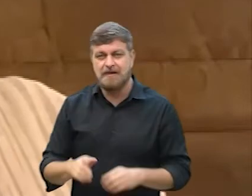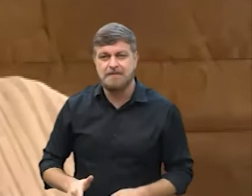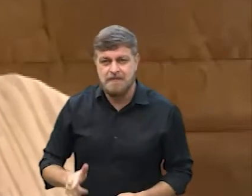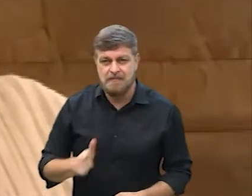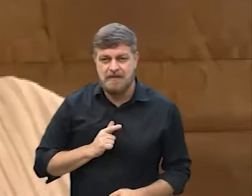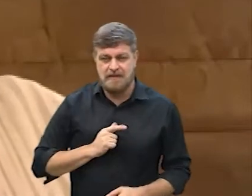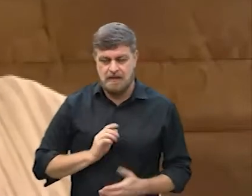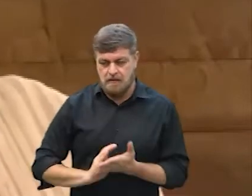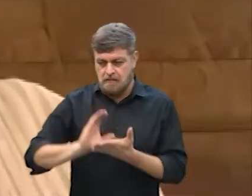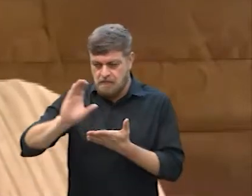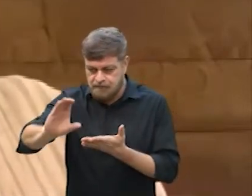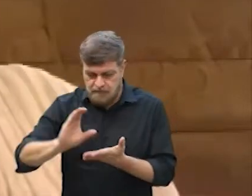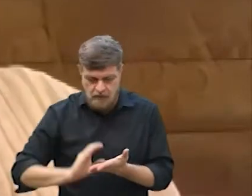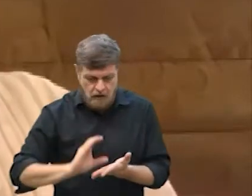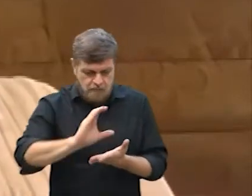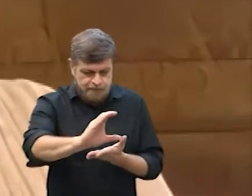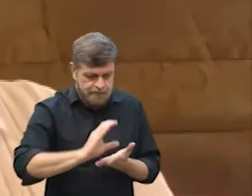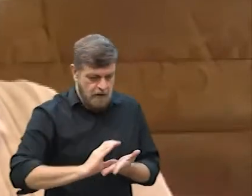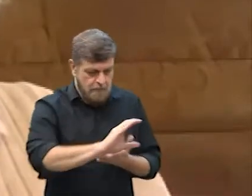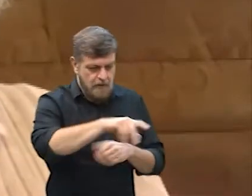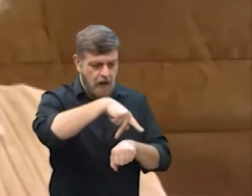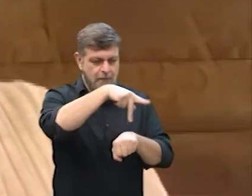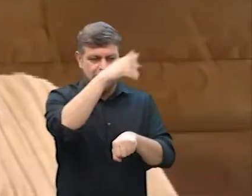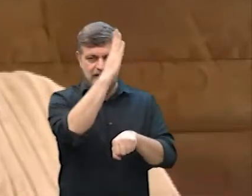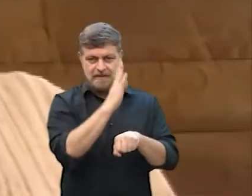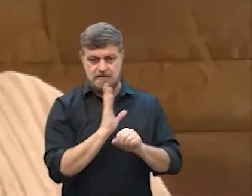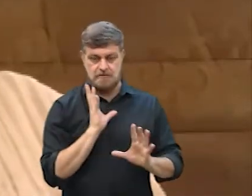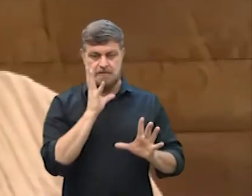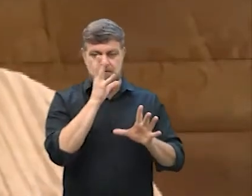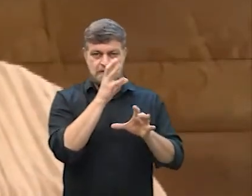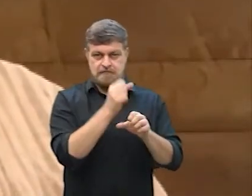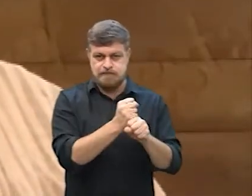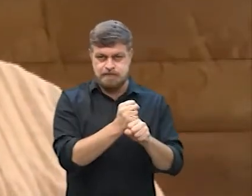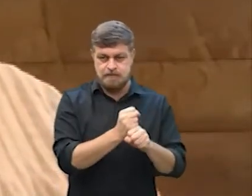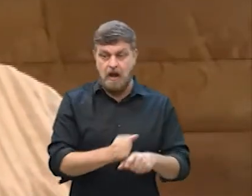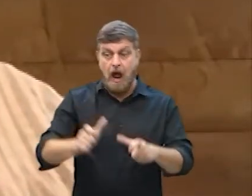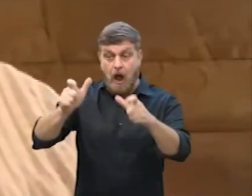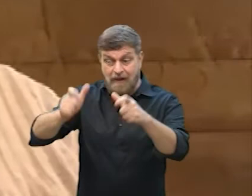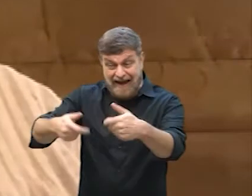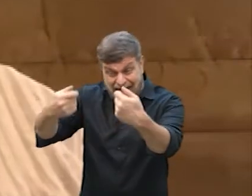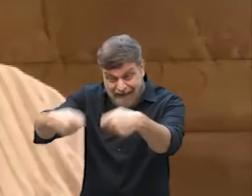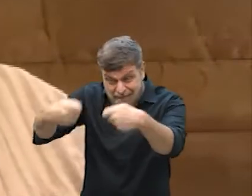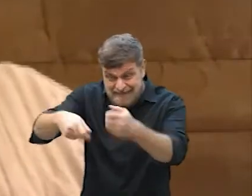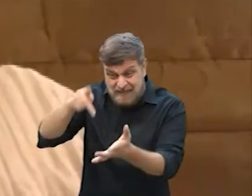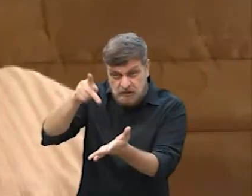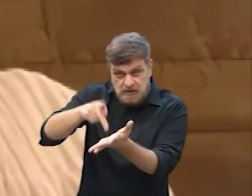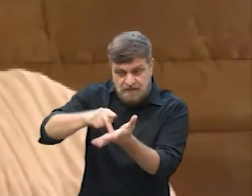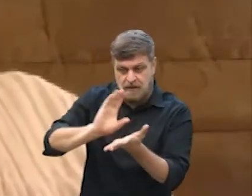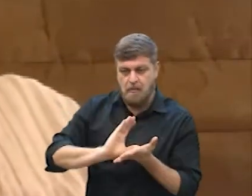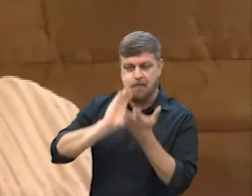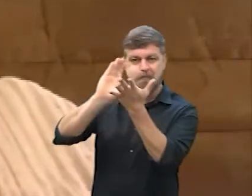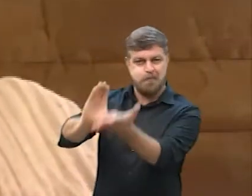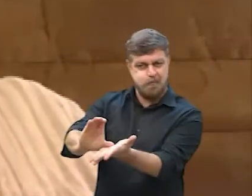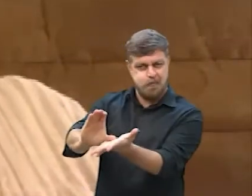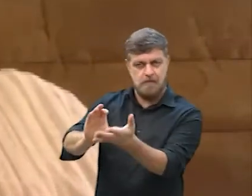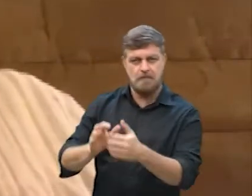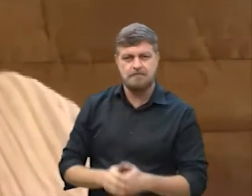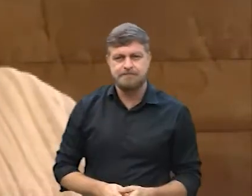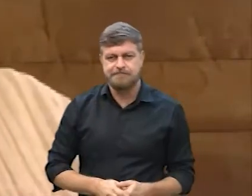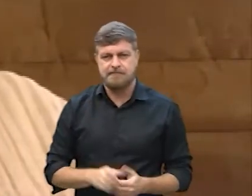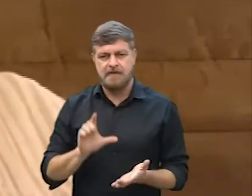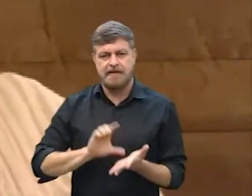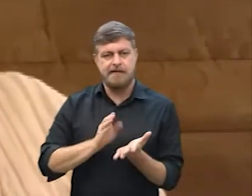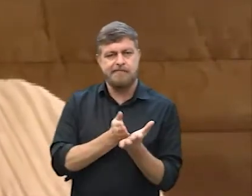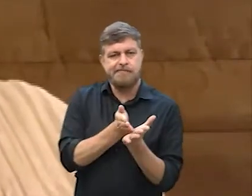dos recursos que o país tem para onde ele deveria ir. Então,